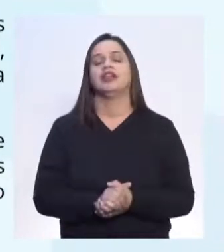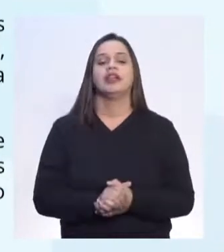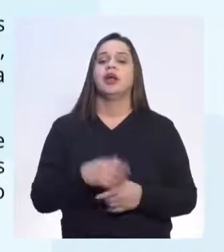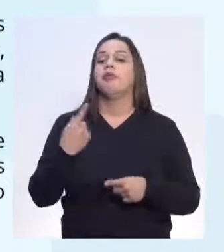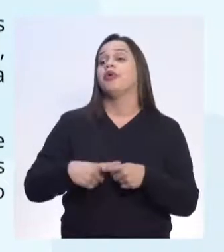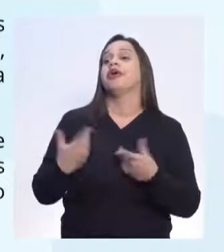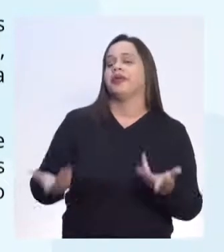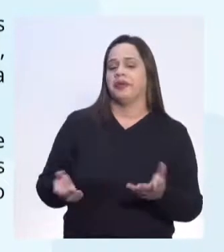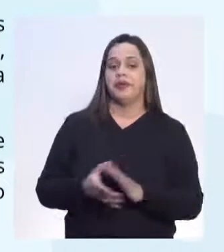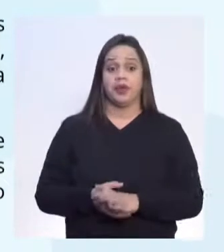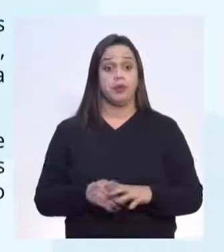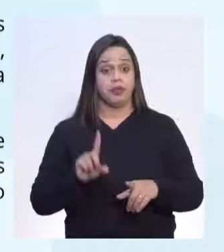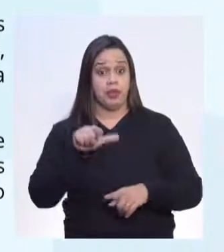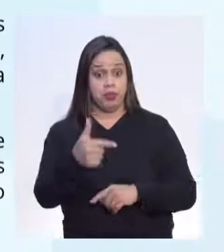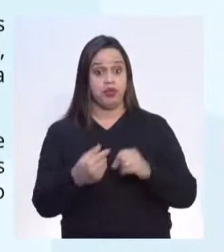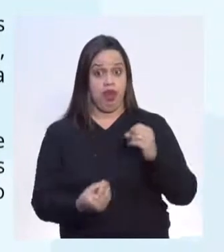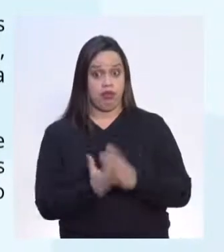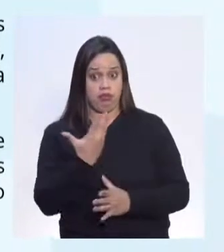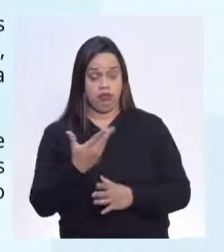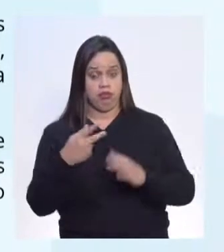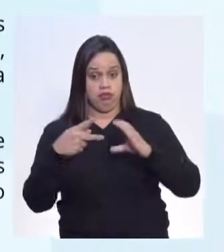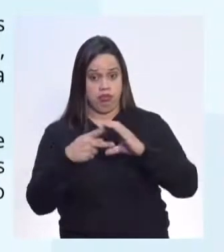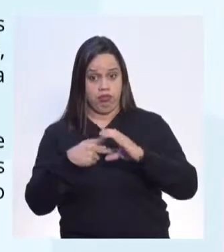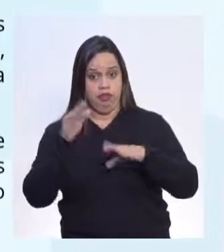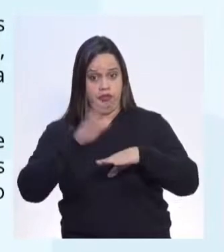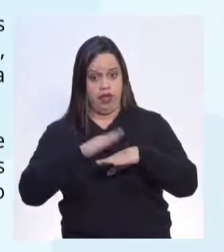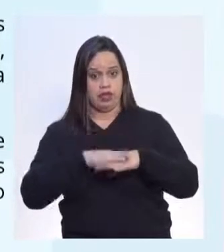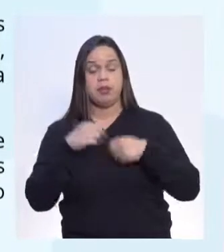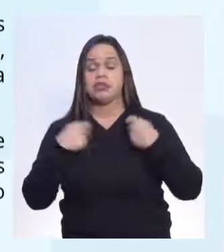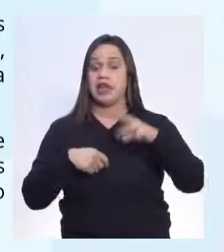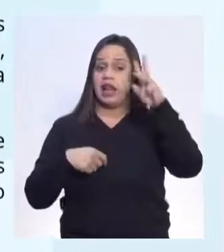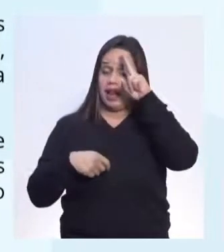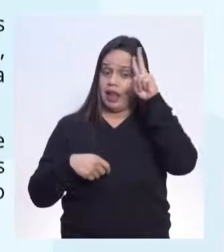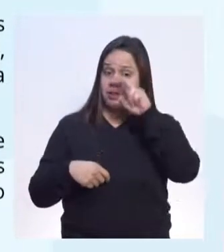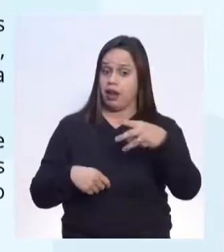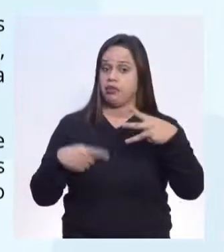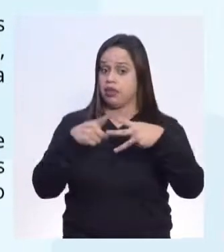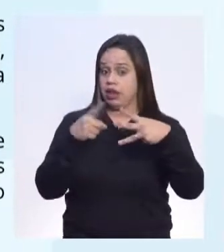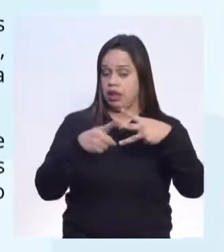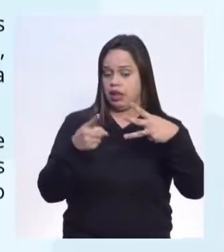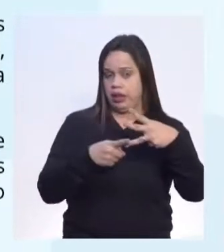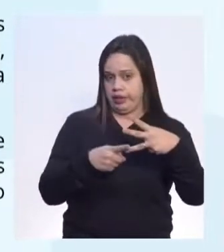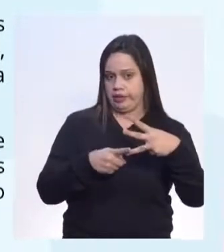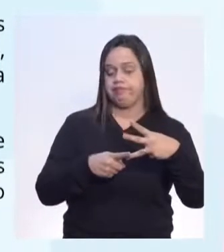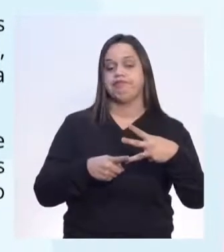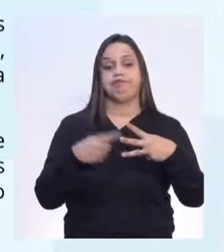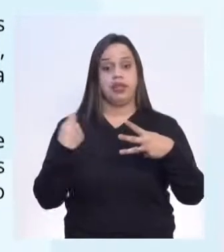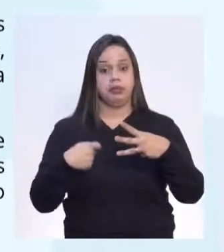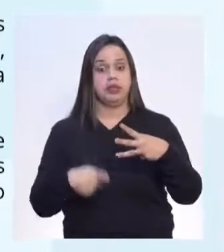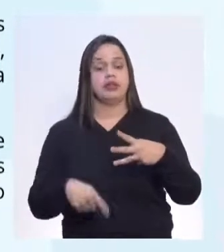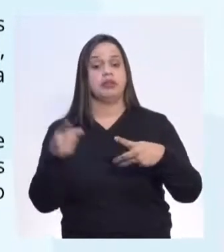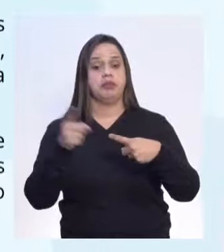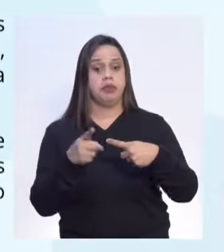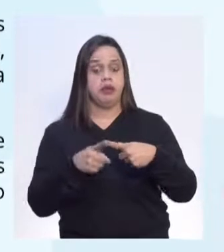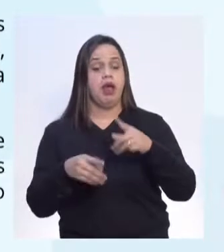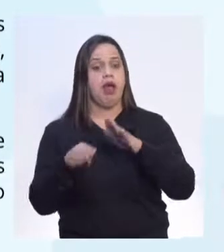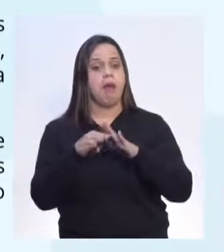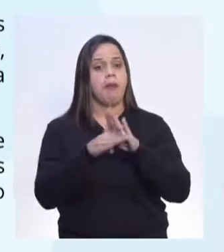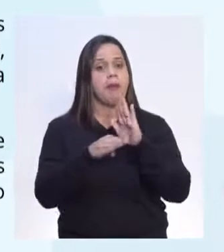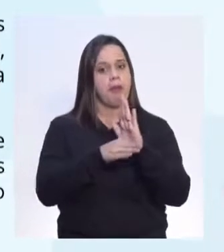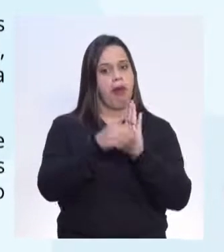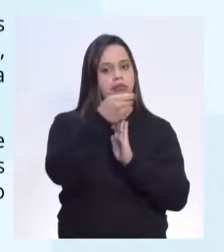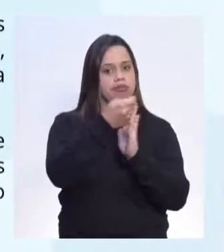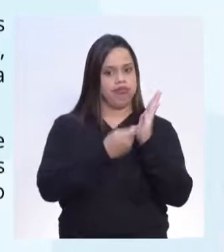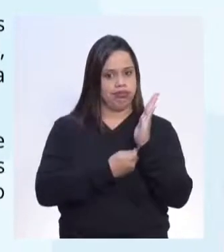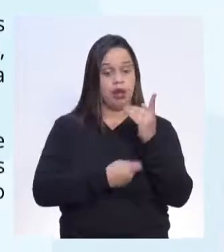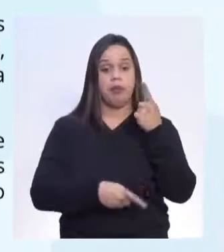Ao elaborar o seu podcast, você tem que lembrar dessas 3 coisas. Temos que elaborar um roteiro. Por quê? Porque o